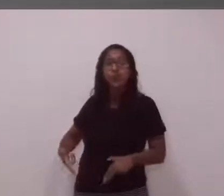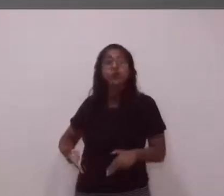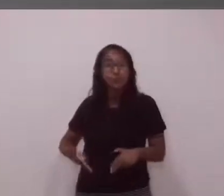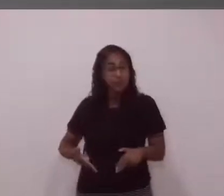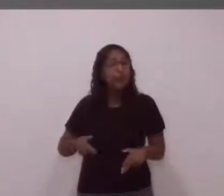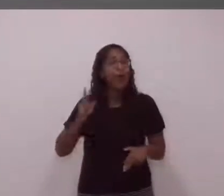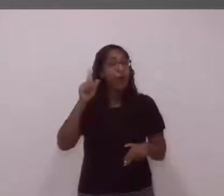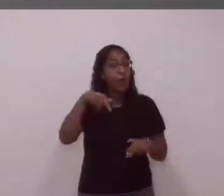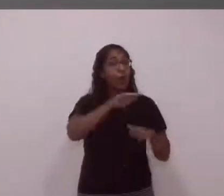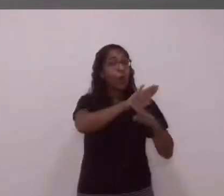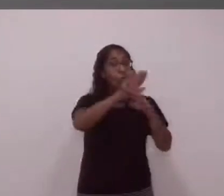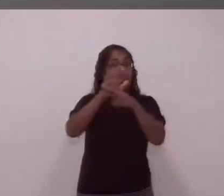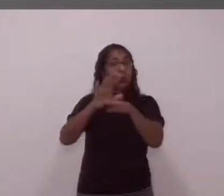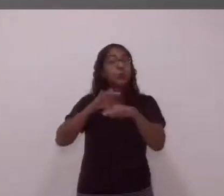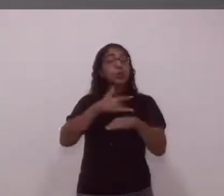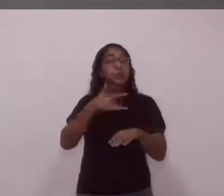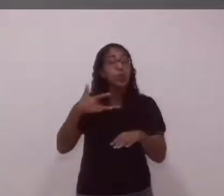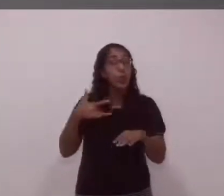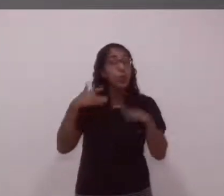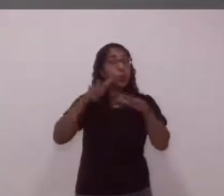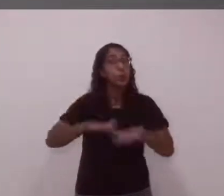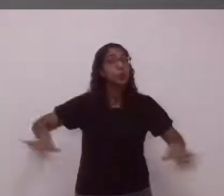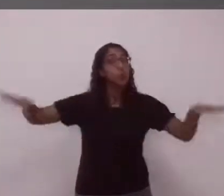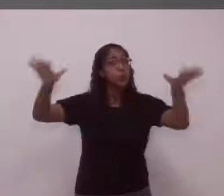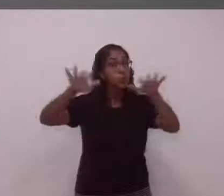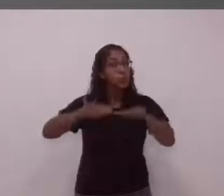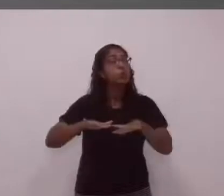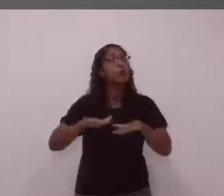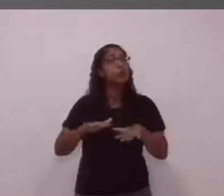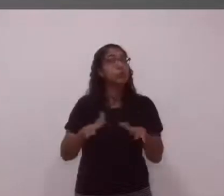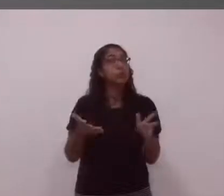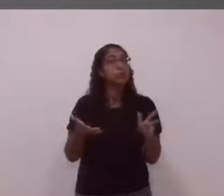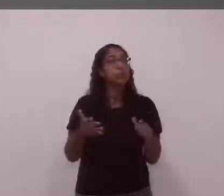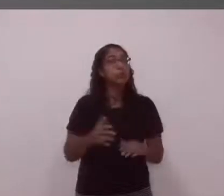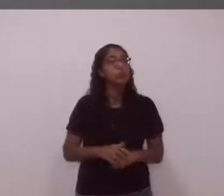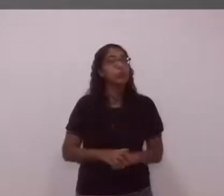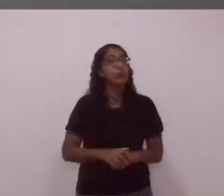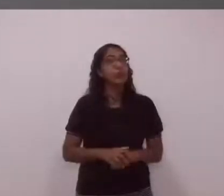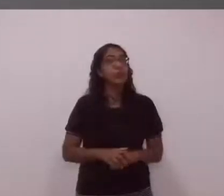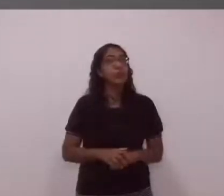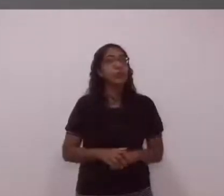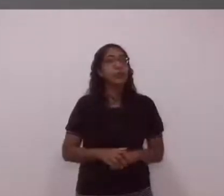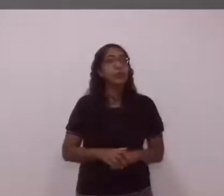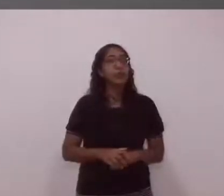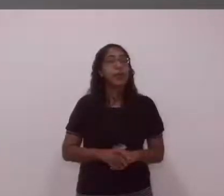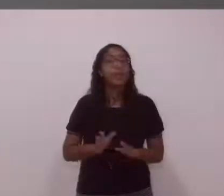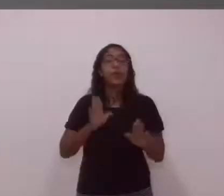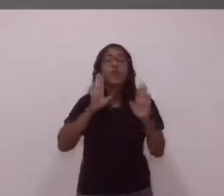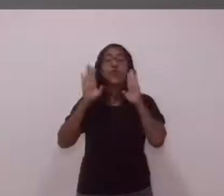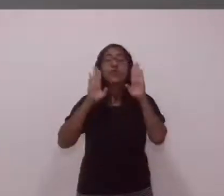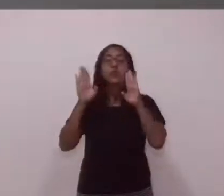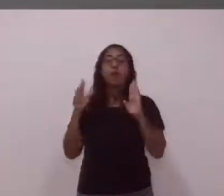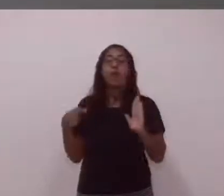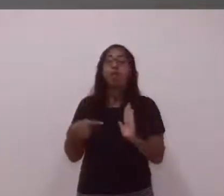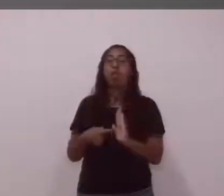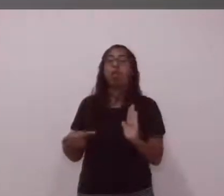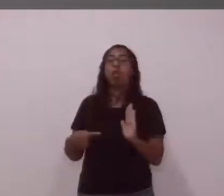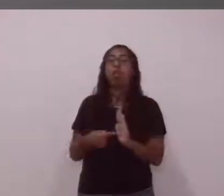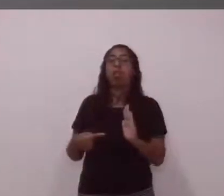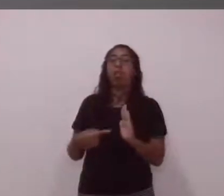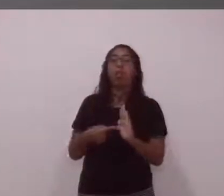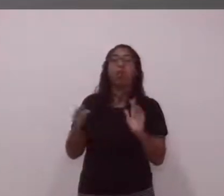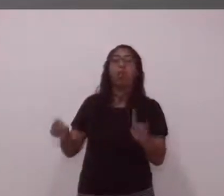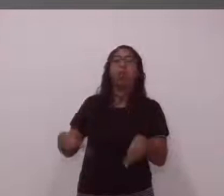mas fazendo não porque apontar beleza todo mundo faz isso no facebook de todo mundo todo dia alguém me marca